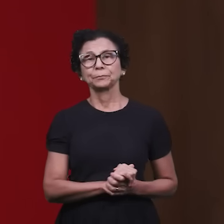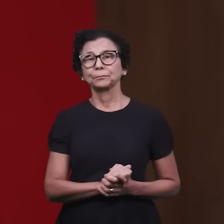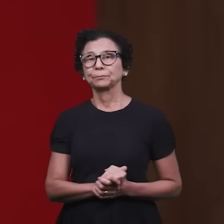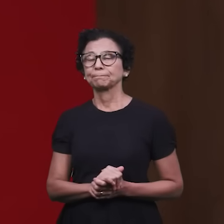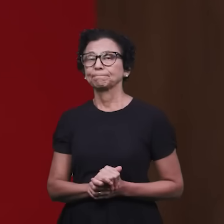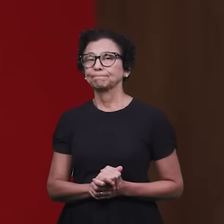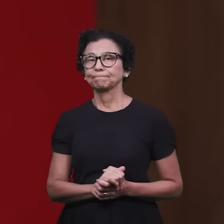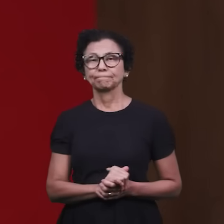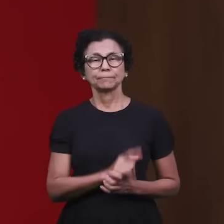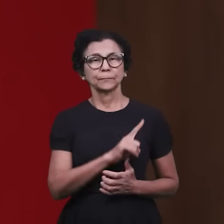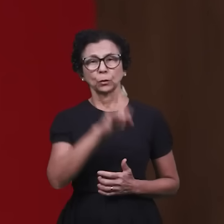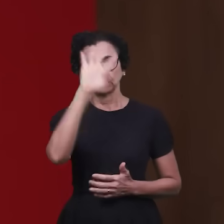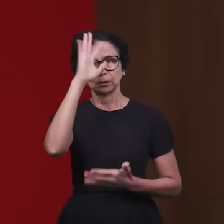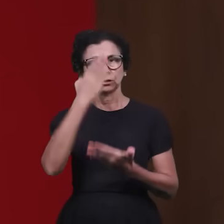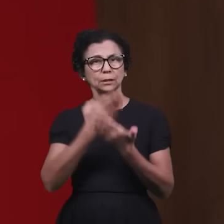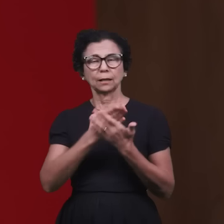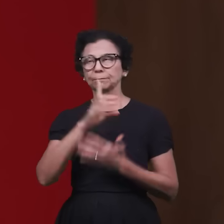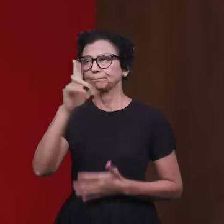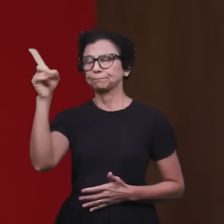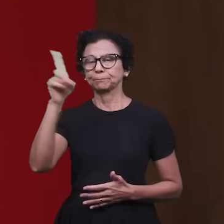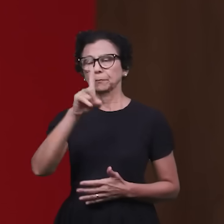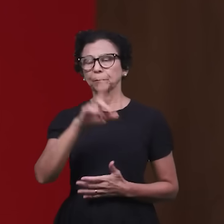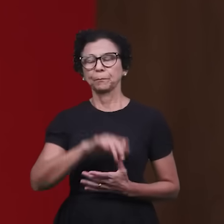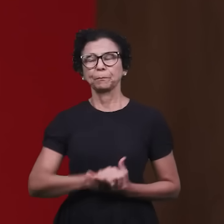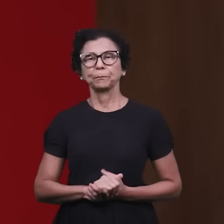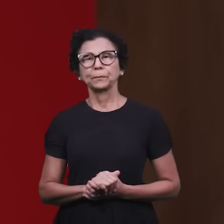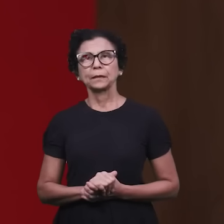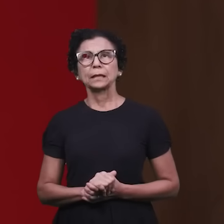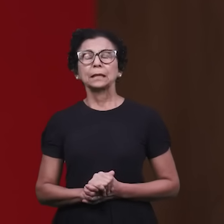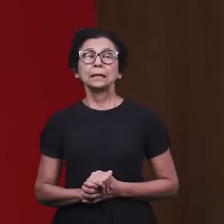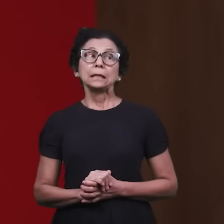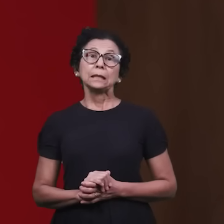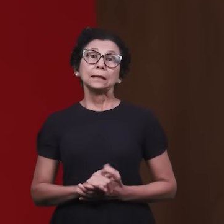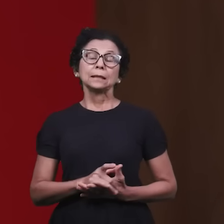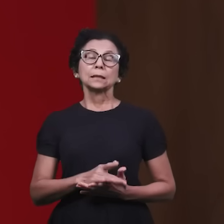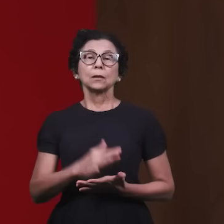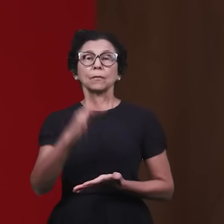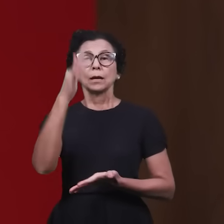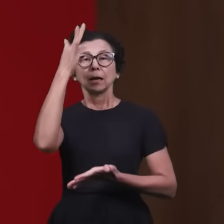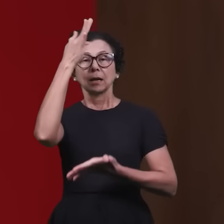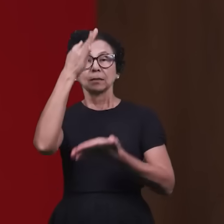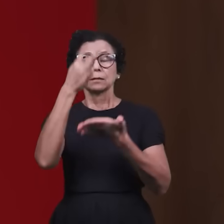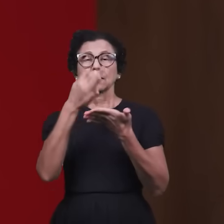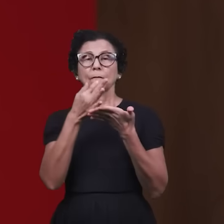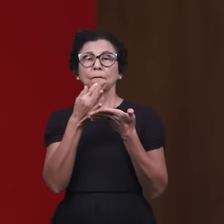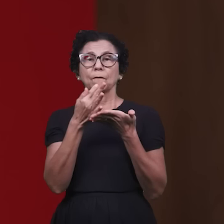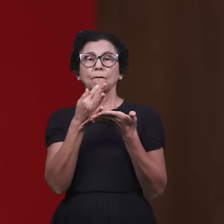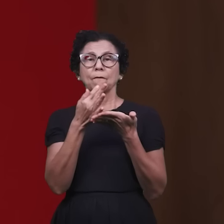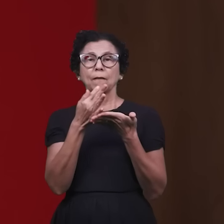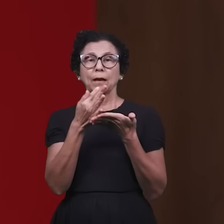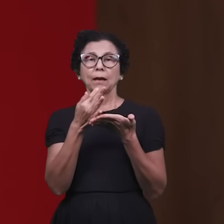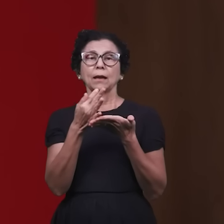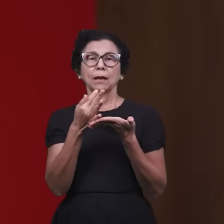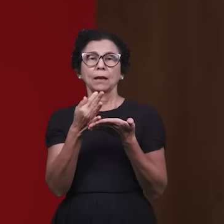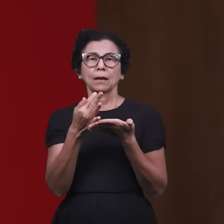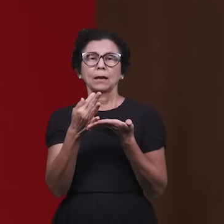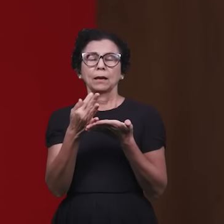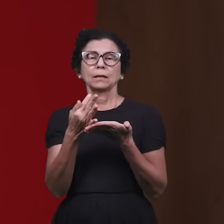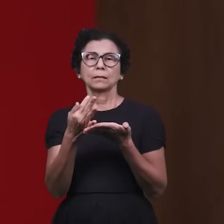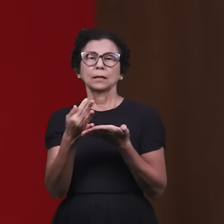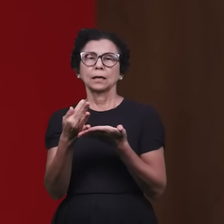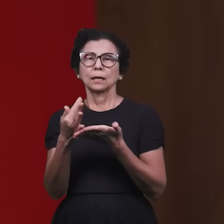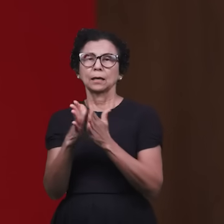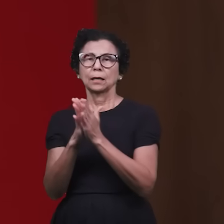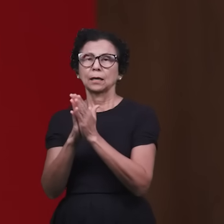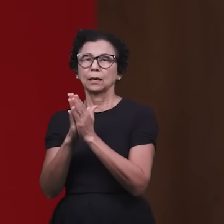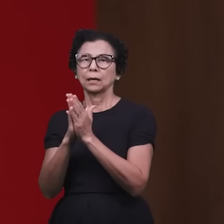a fé nesse período, ela sai daquela linha que é bíblica, né? Que vocês